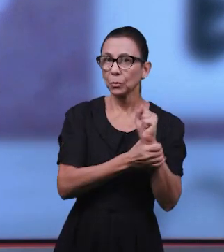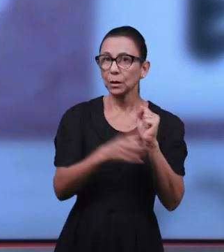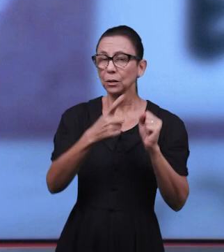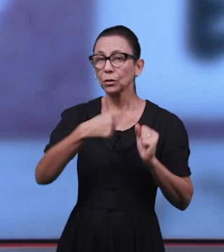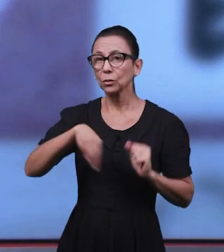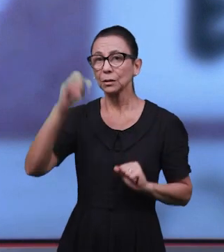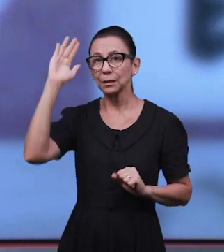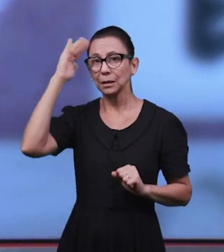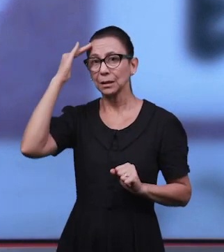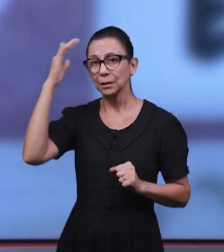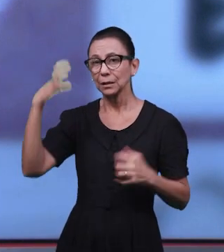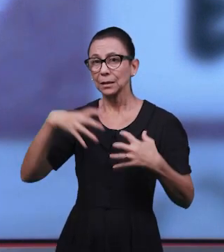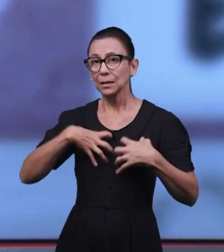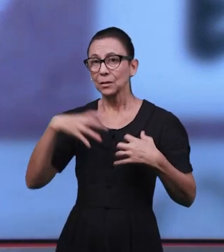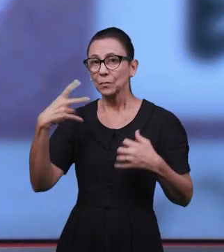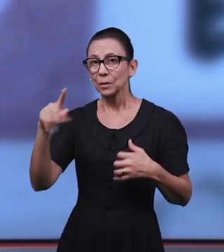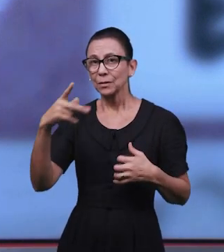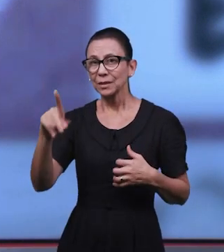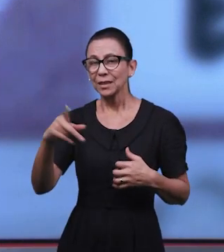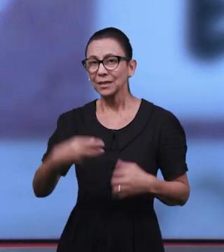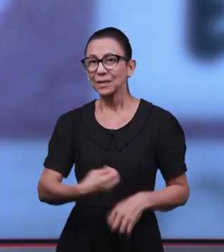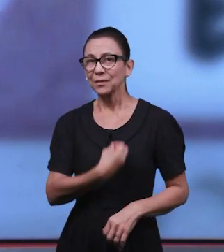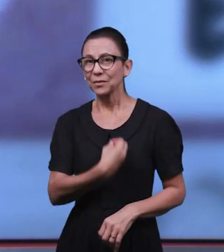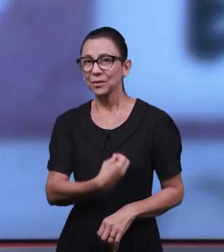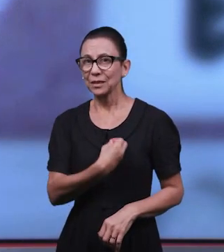os seus próprios sentimentos e a vida.